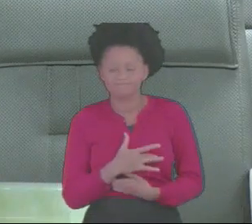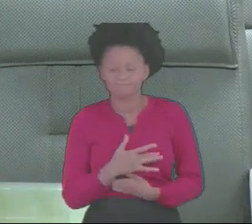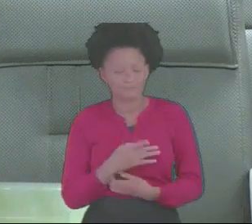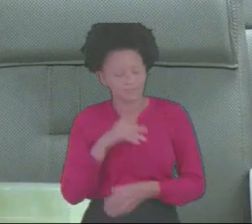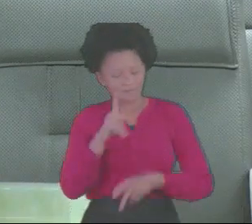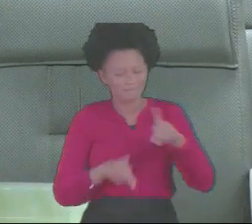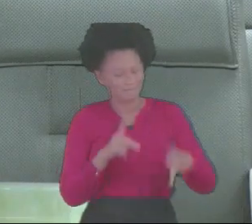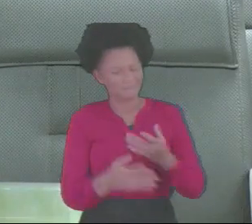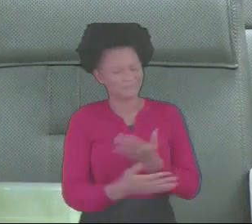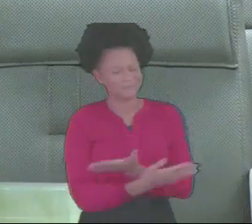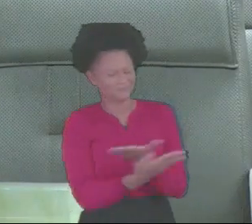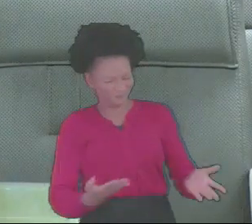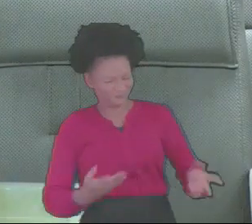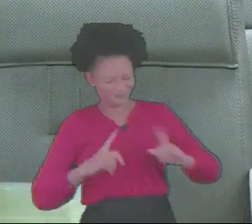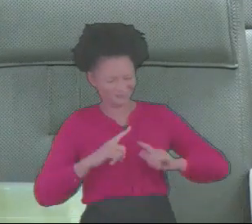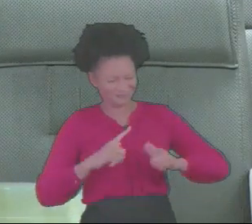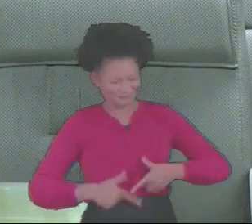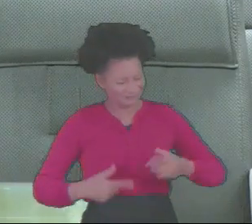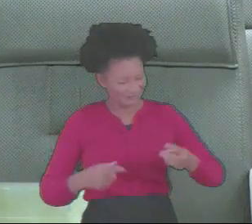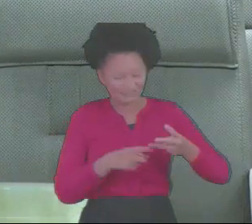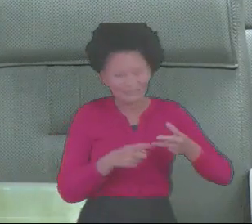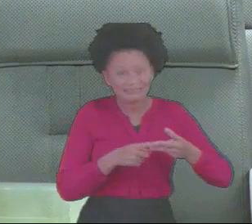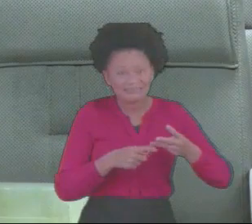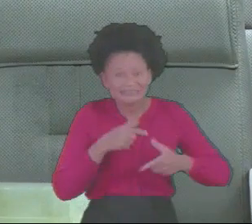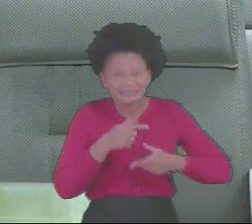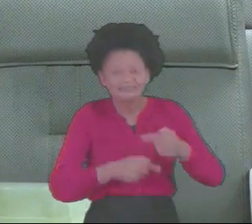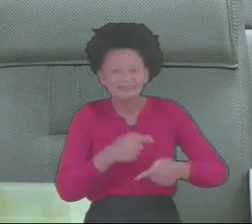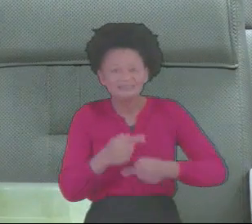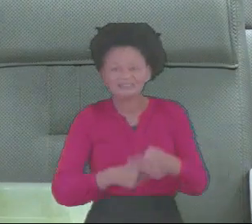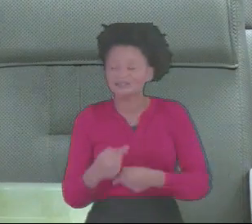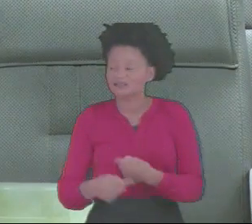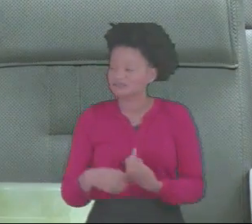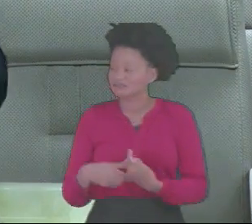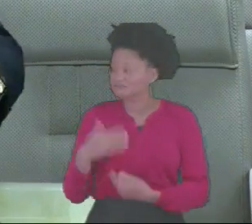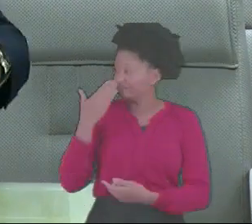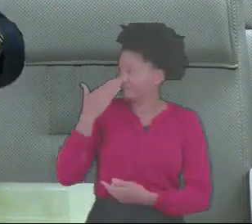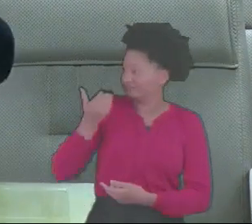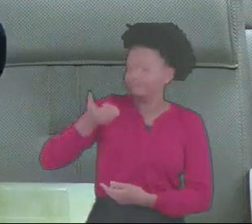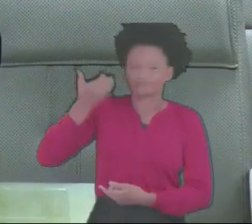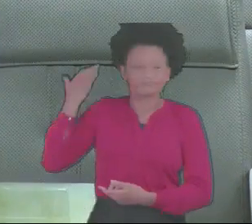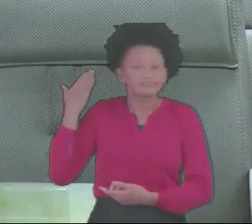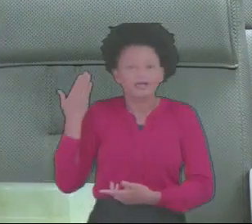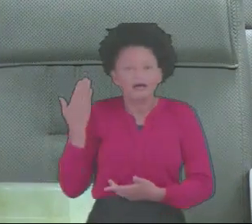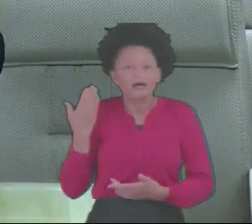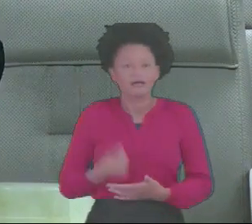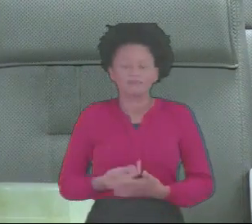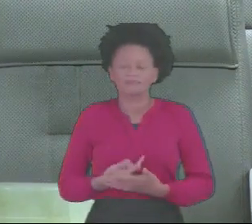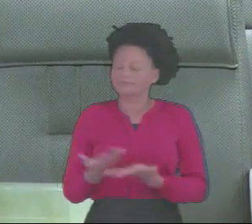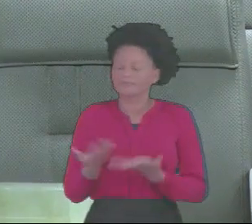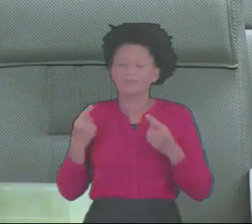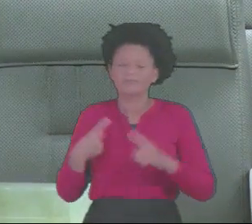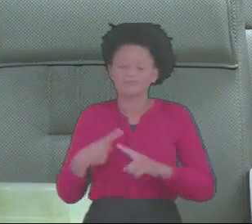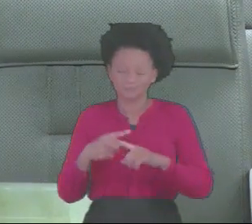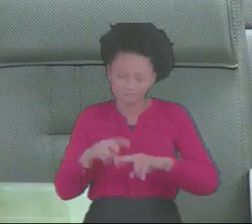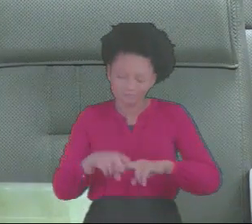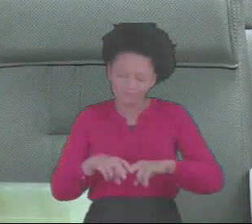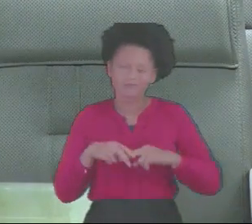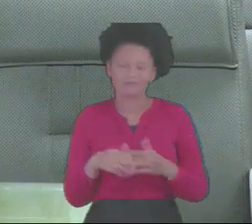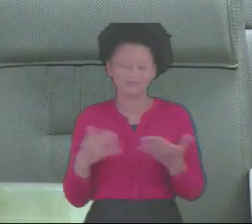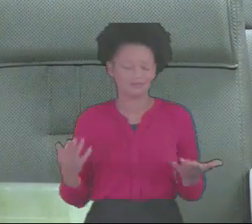povo esquecendo os sineus viram as costas a despeito do grande amor de Deus por este